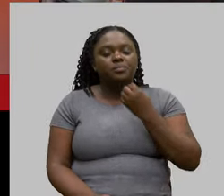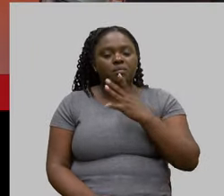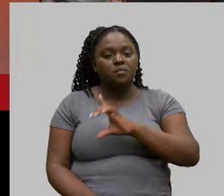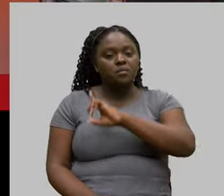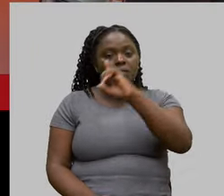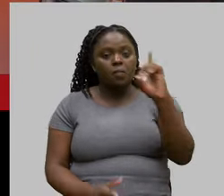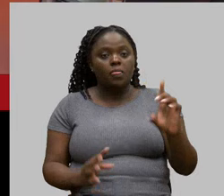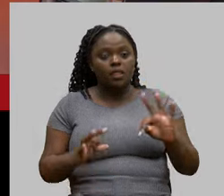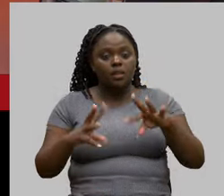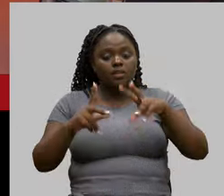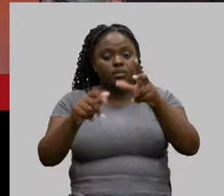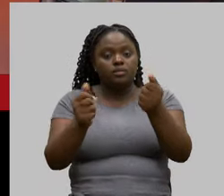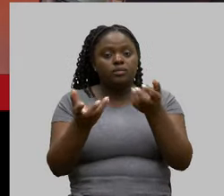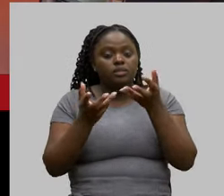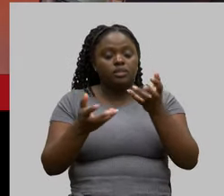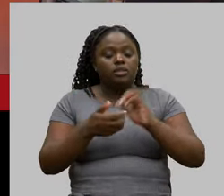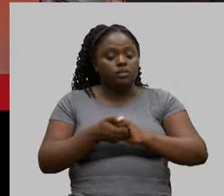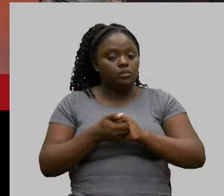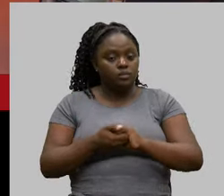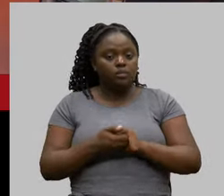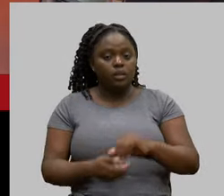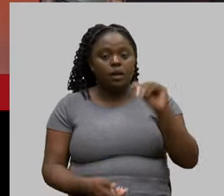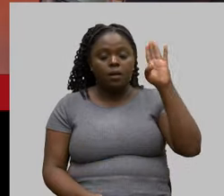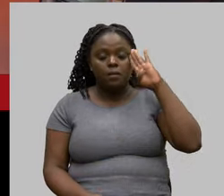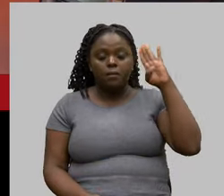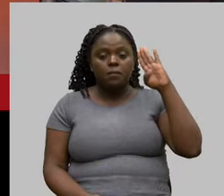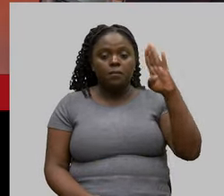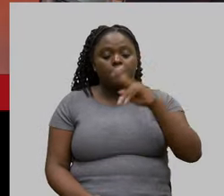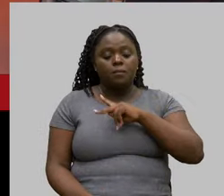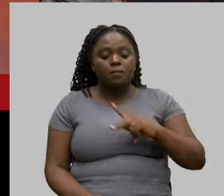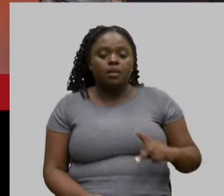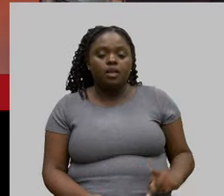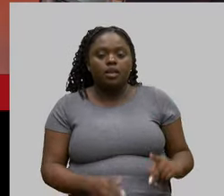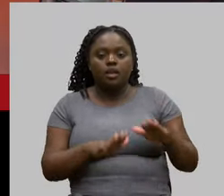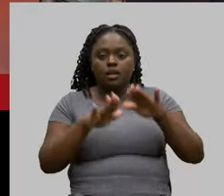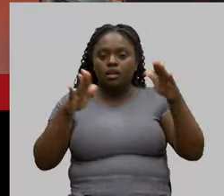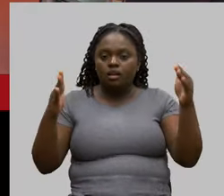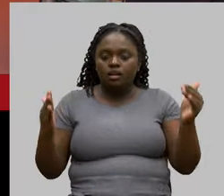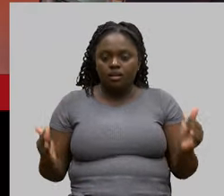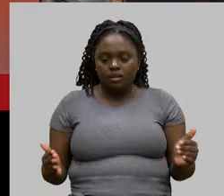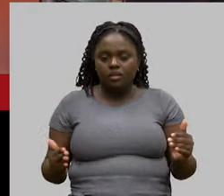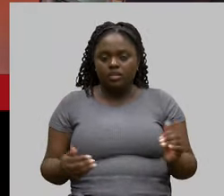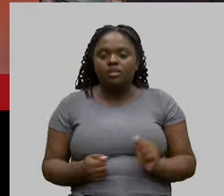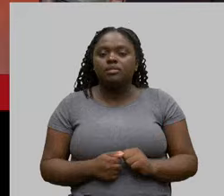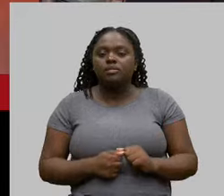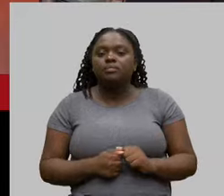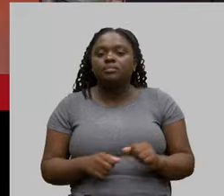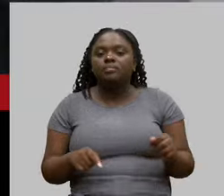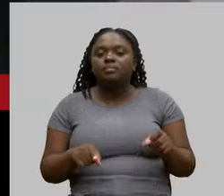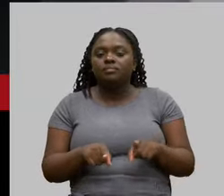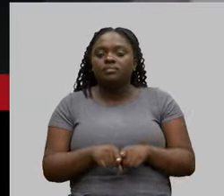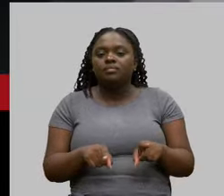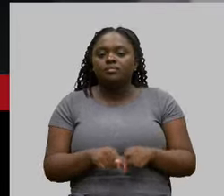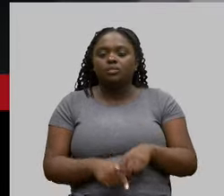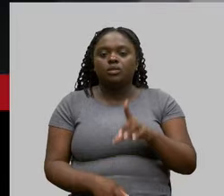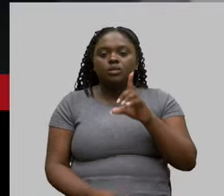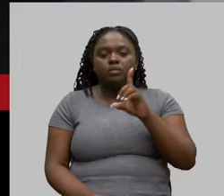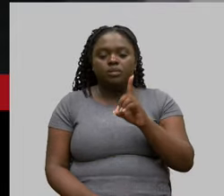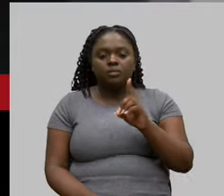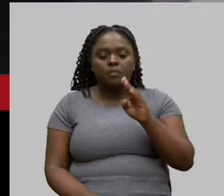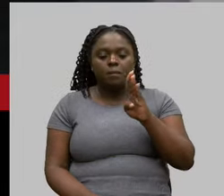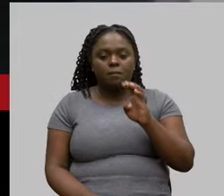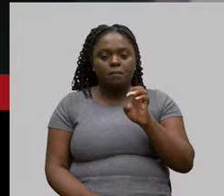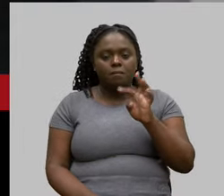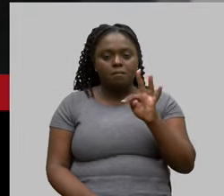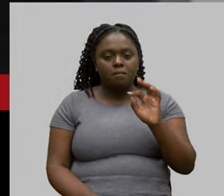cumprimentar especialmente o presidente da mesa Excelentíssimo Senhor Deputado Betão